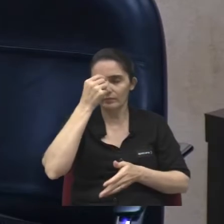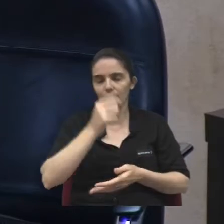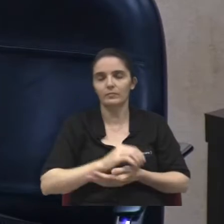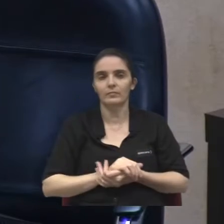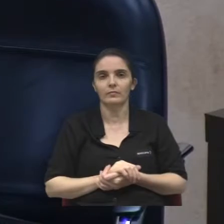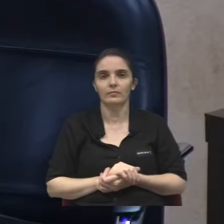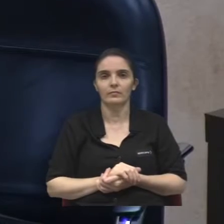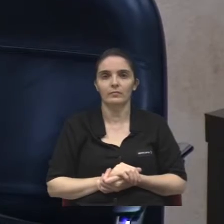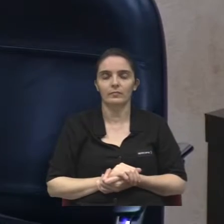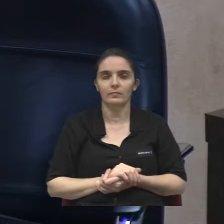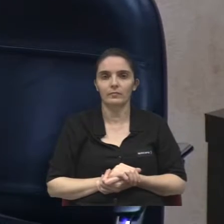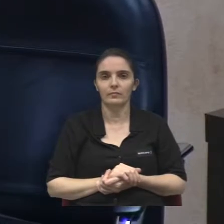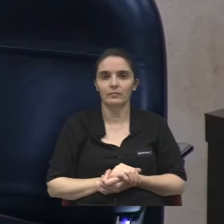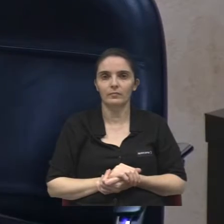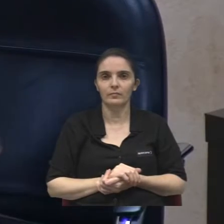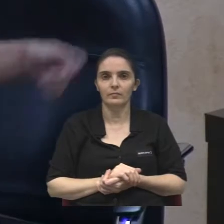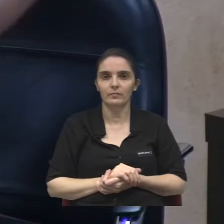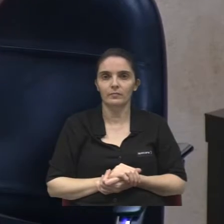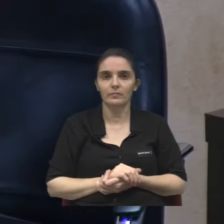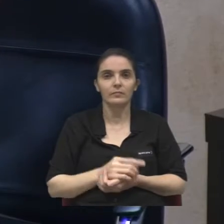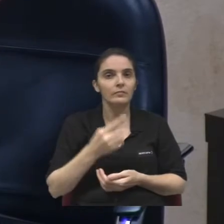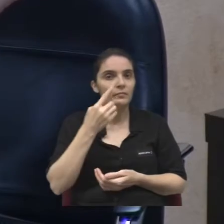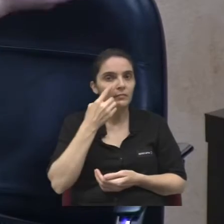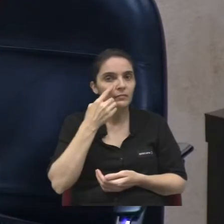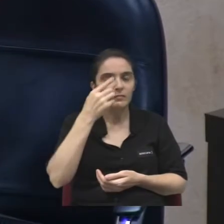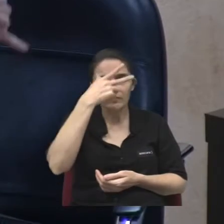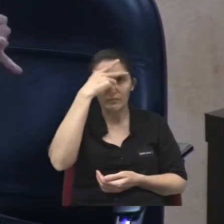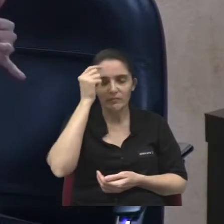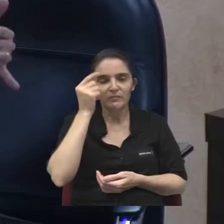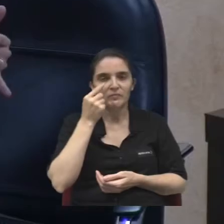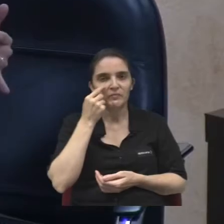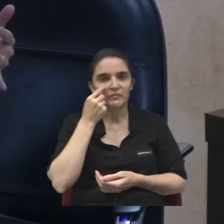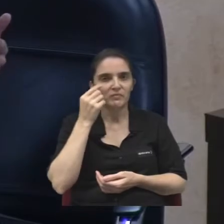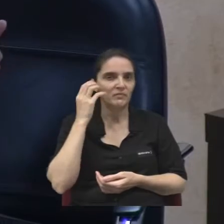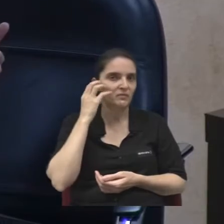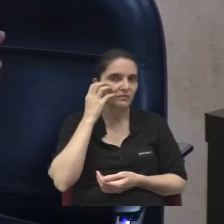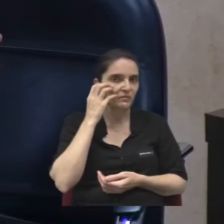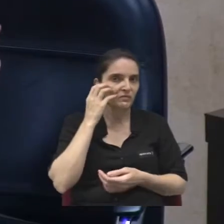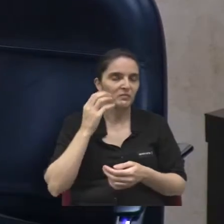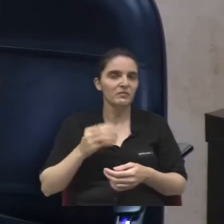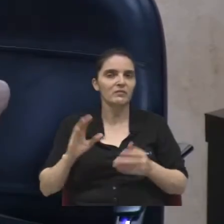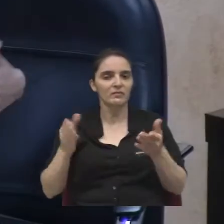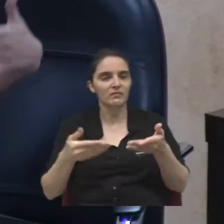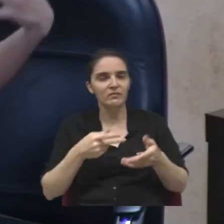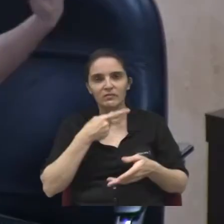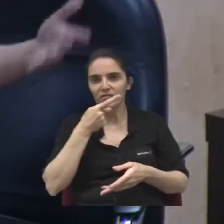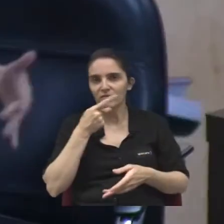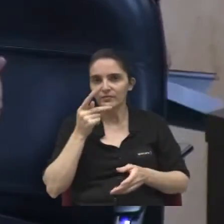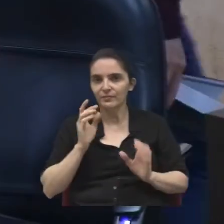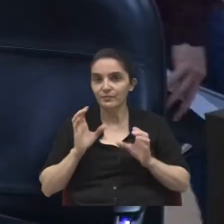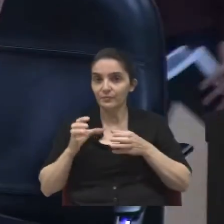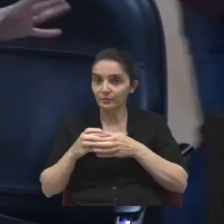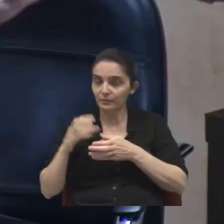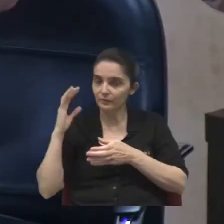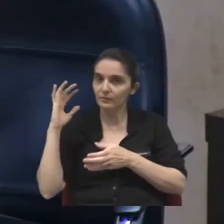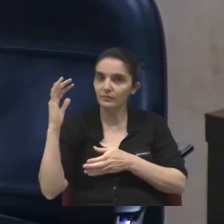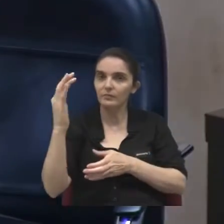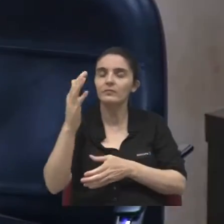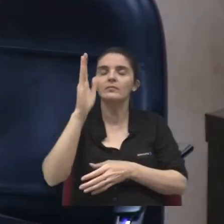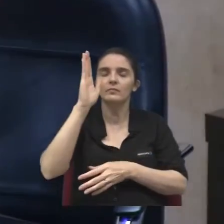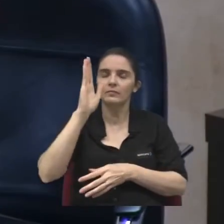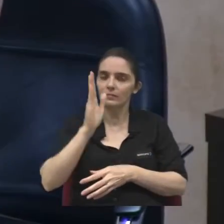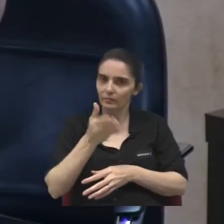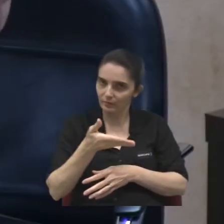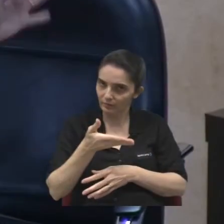para que o Executivo verifique essa situação. O doutor Marcelo Rossi está trazendo a situação que a Comissão do Meio Ambiente já está à frente